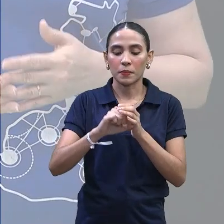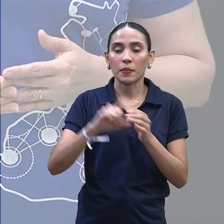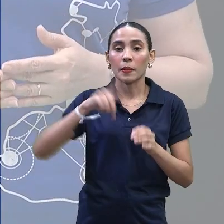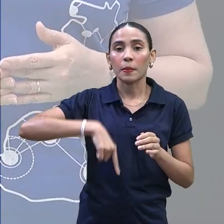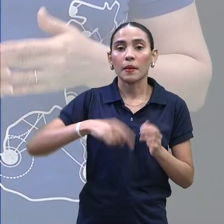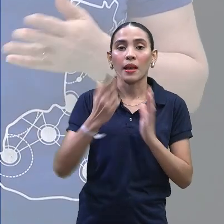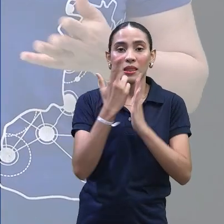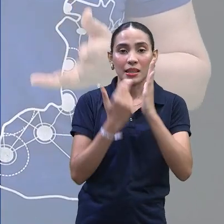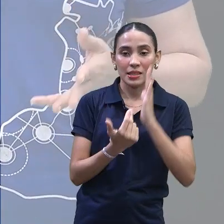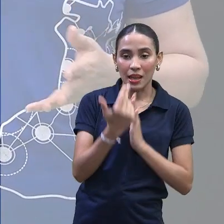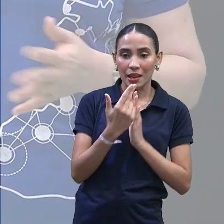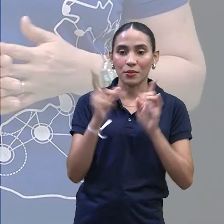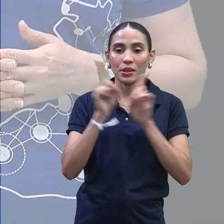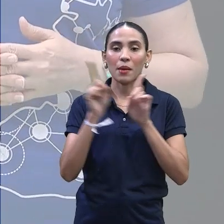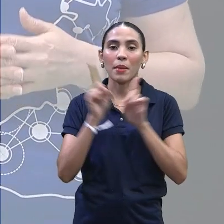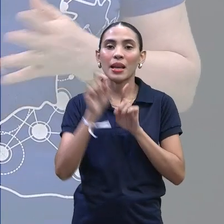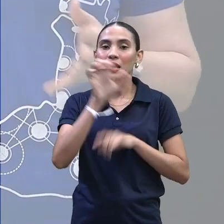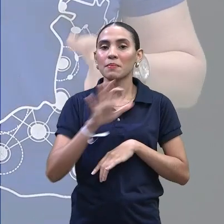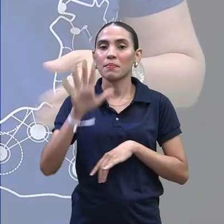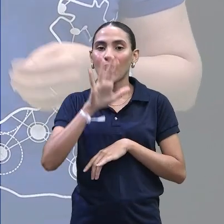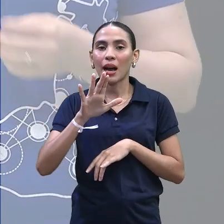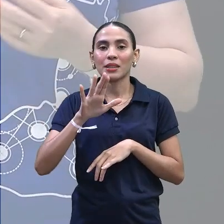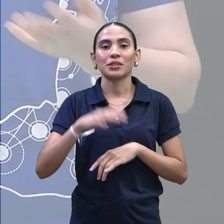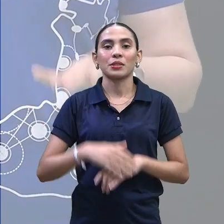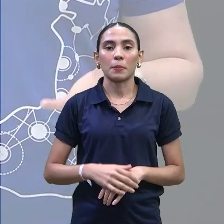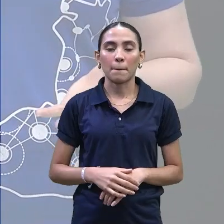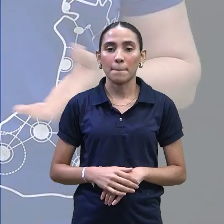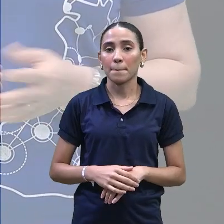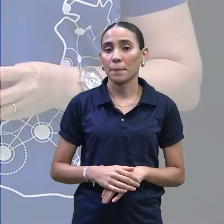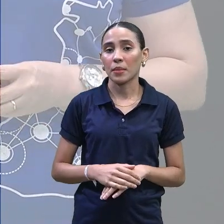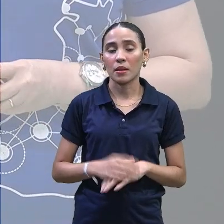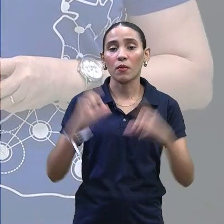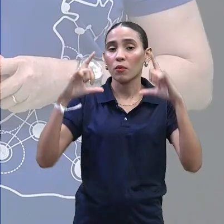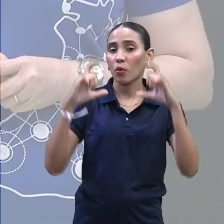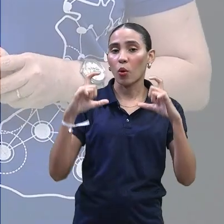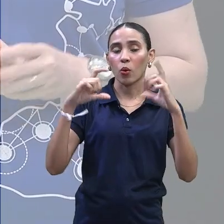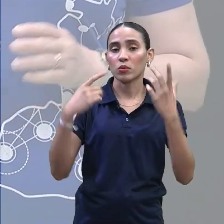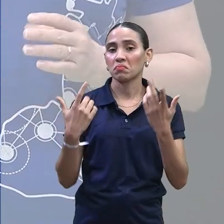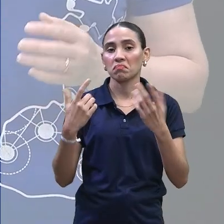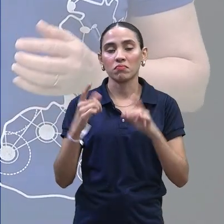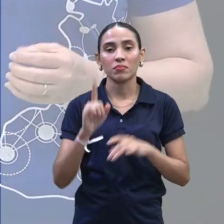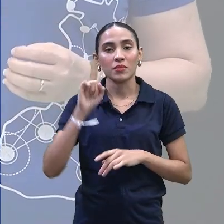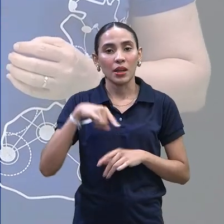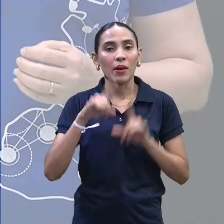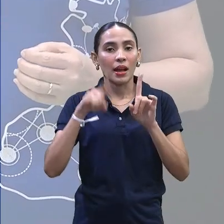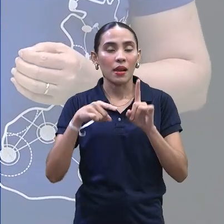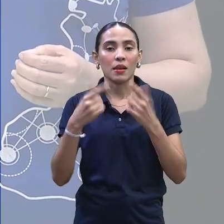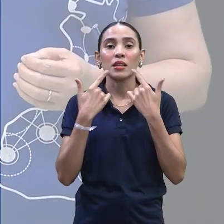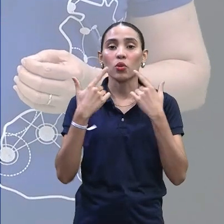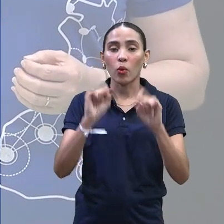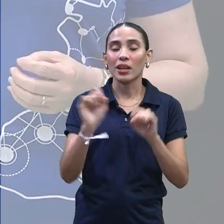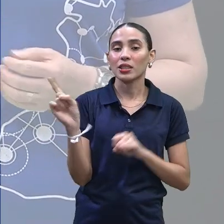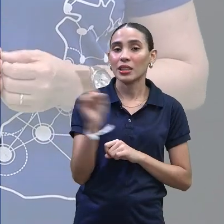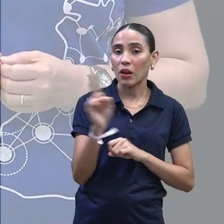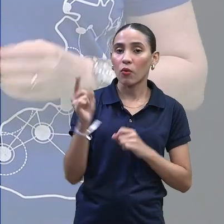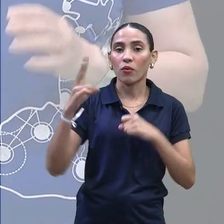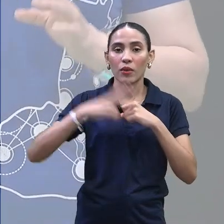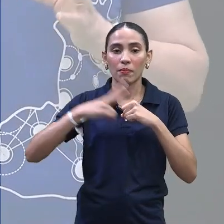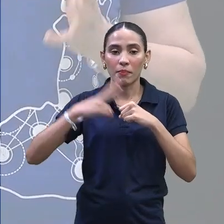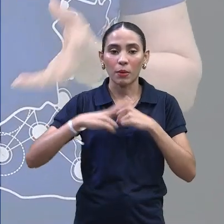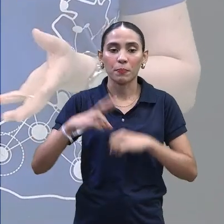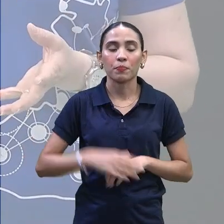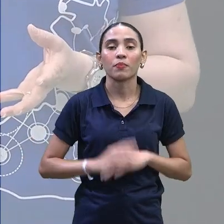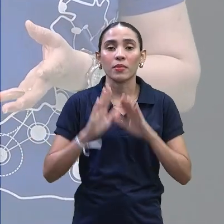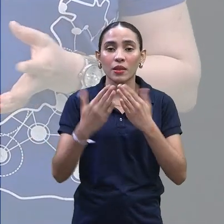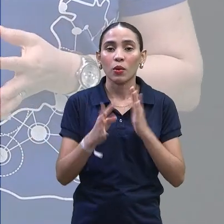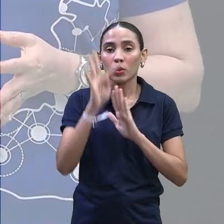os desenhos, né, as figuras, as imagens, uma fotografia, né? Então, essa é a linguagem não verbal. Então,